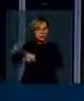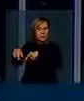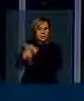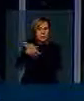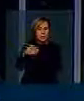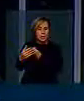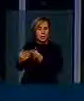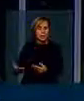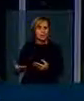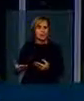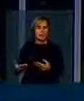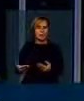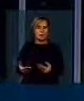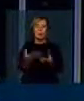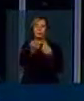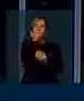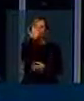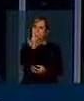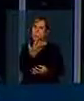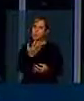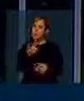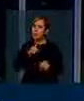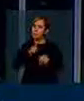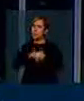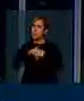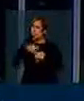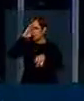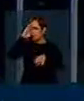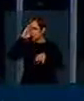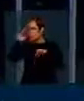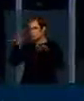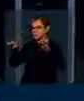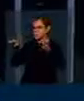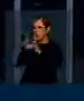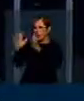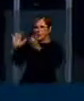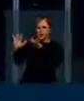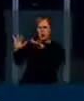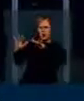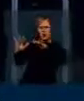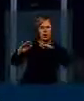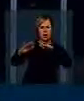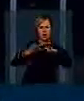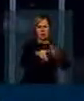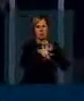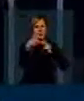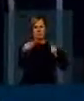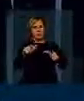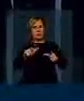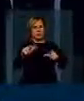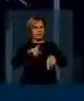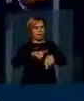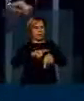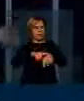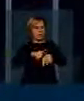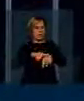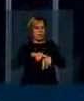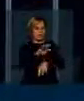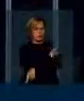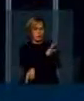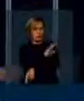aqui é muito sério. Porque na hora que o exército chegar, essa tropa chegar lá, em São João do Caru, na hora que esses técnicos